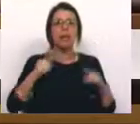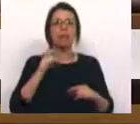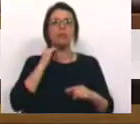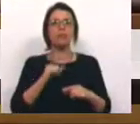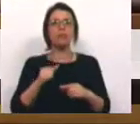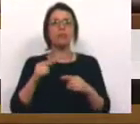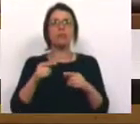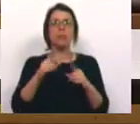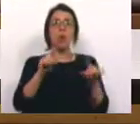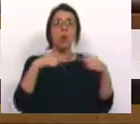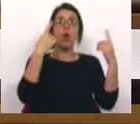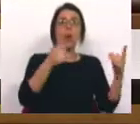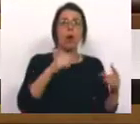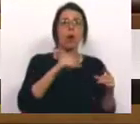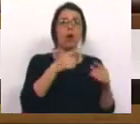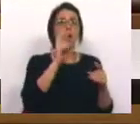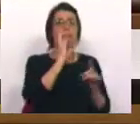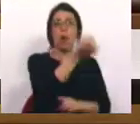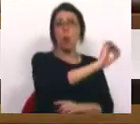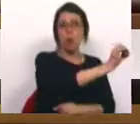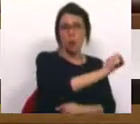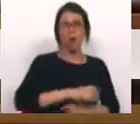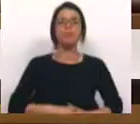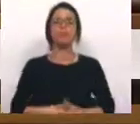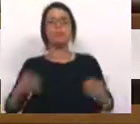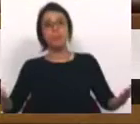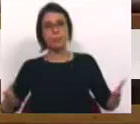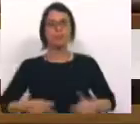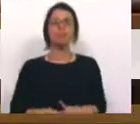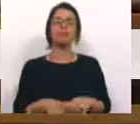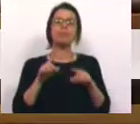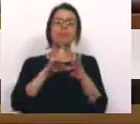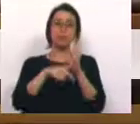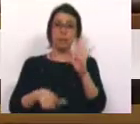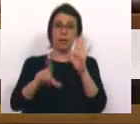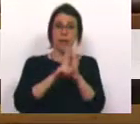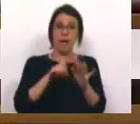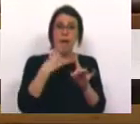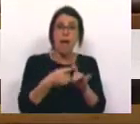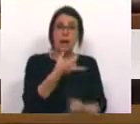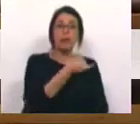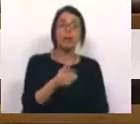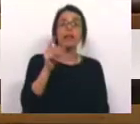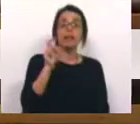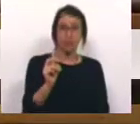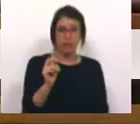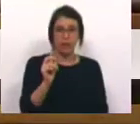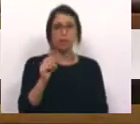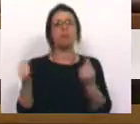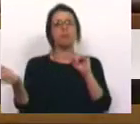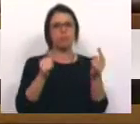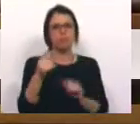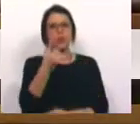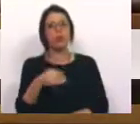concessionadas, ficando as outras, portanto, desprotegidas. Assim, nesse projeto de lei de 2003, que veio a ser discutido